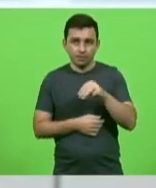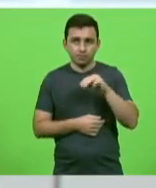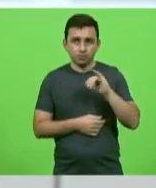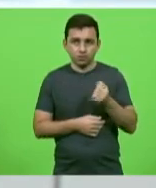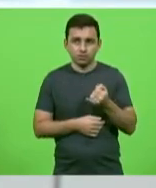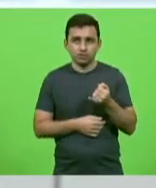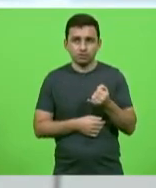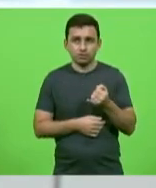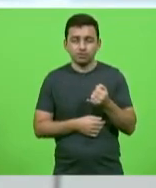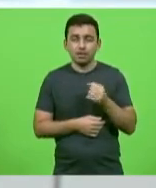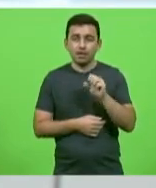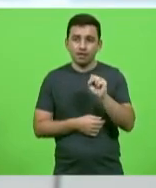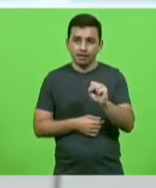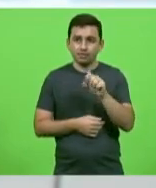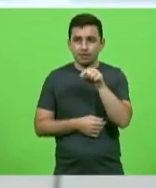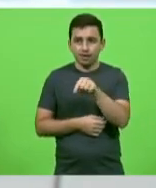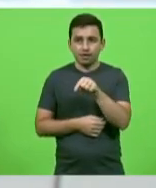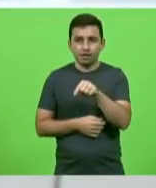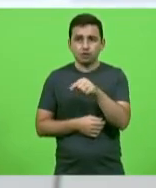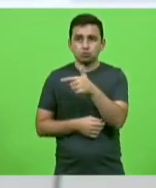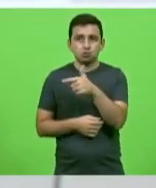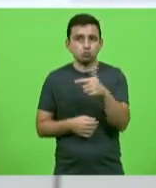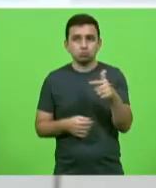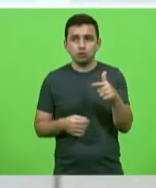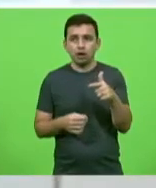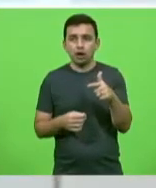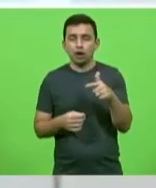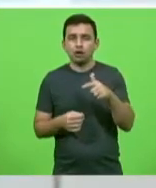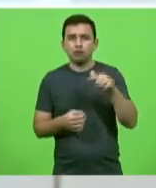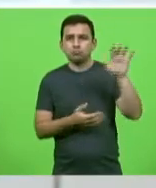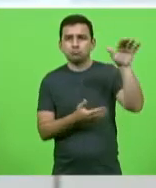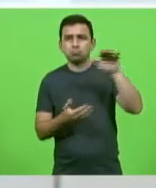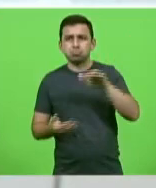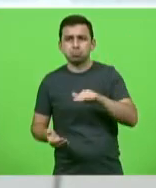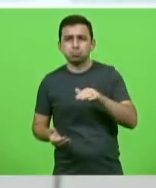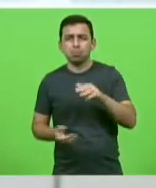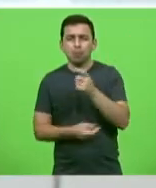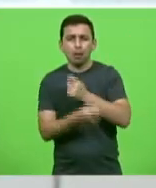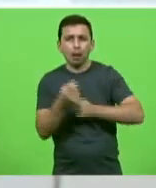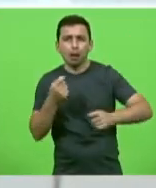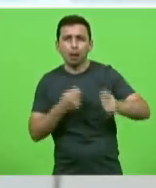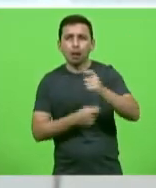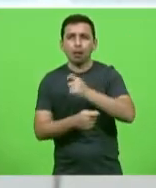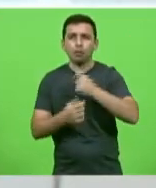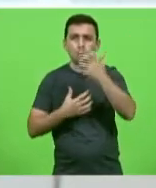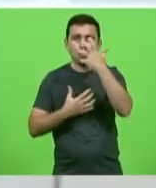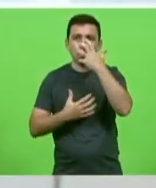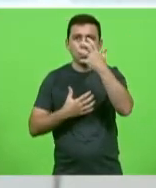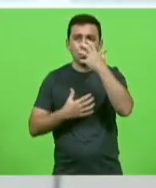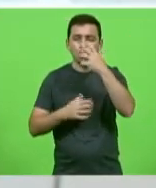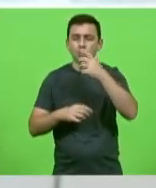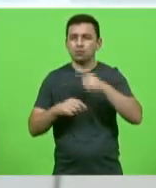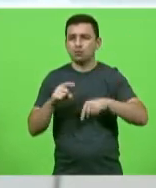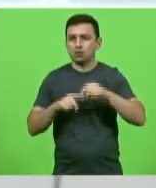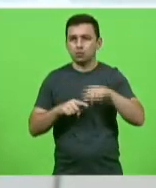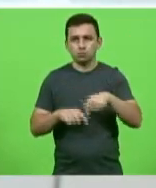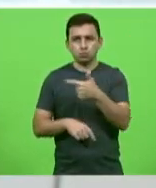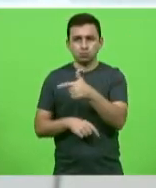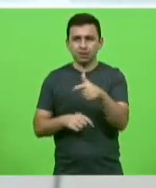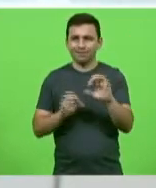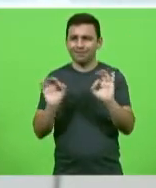JS não inclui o importação comercialização e queimadores pulmonares